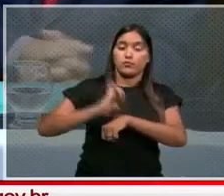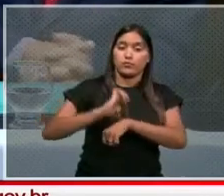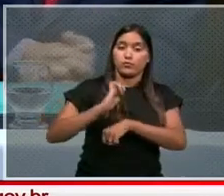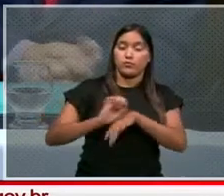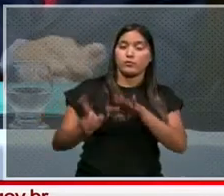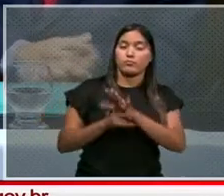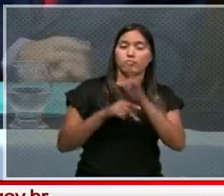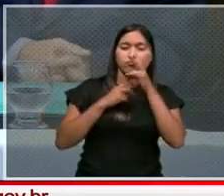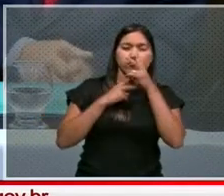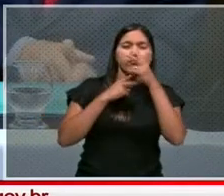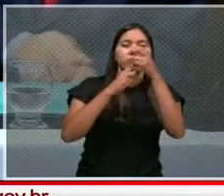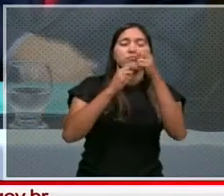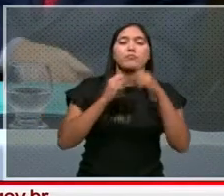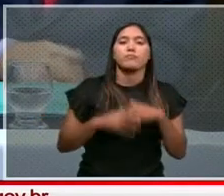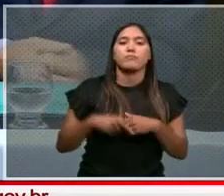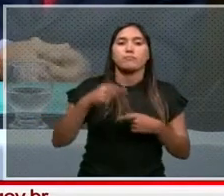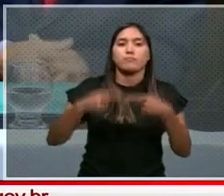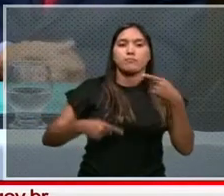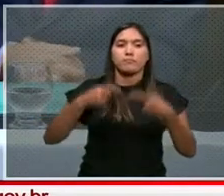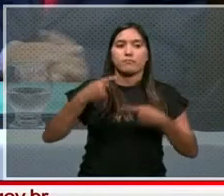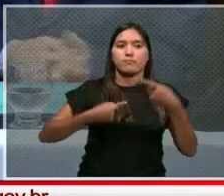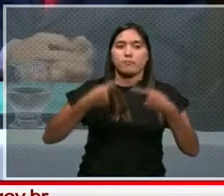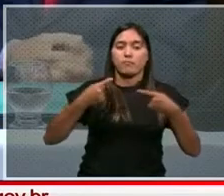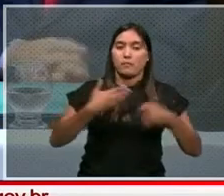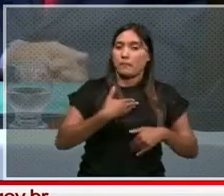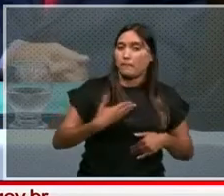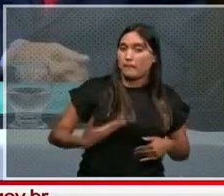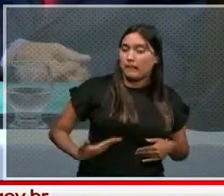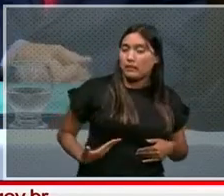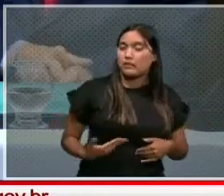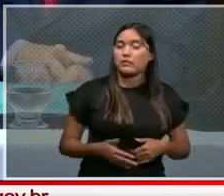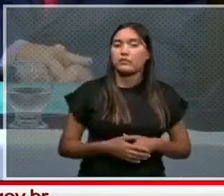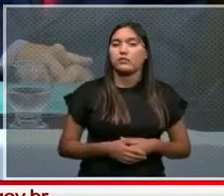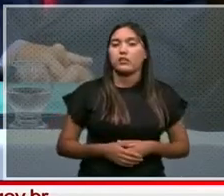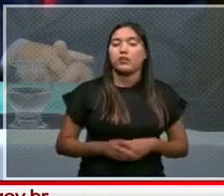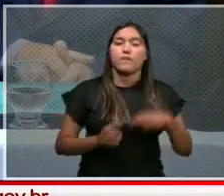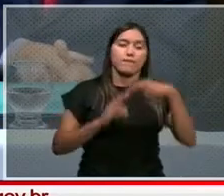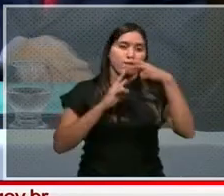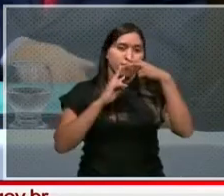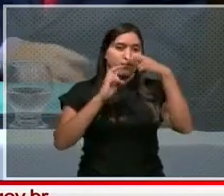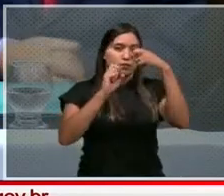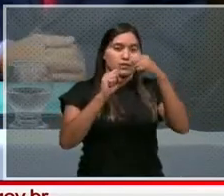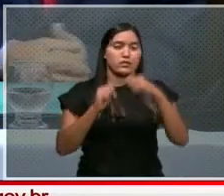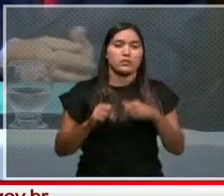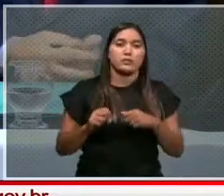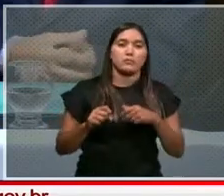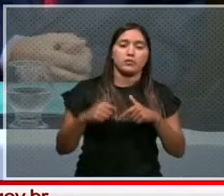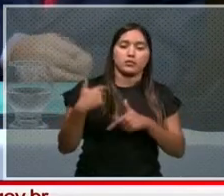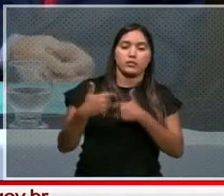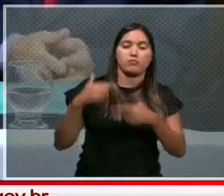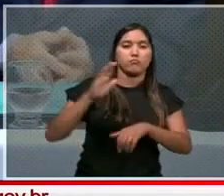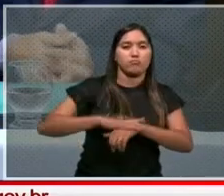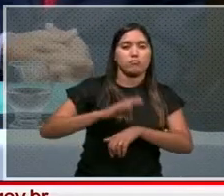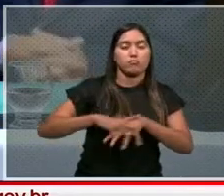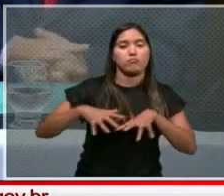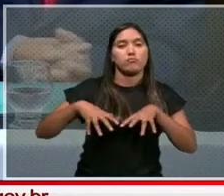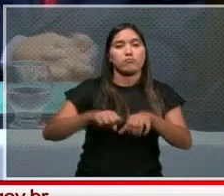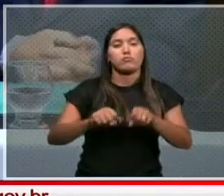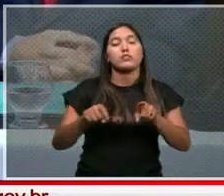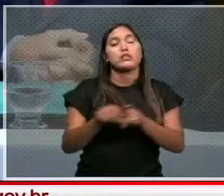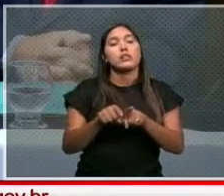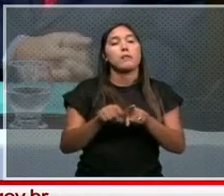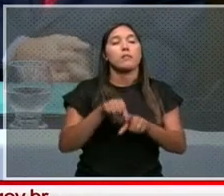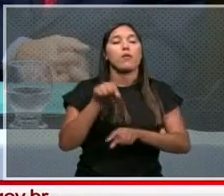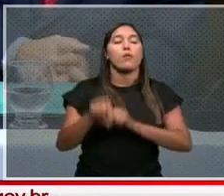fortalecimento da política pública fortalecimento da cadeia do açaí e